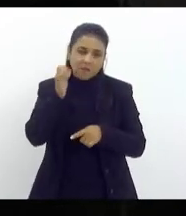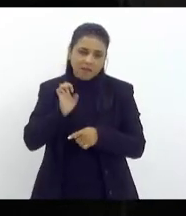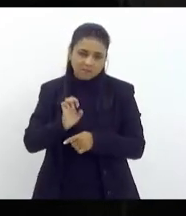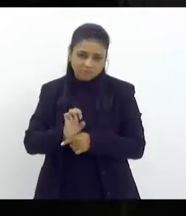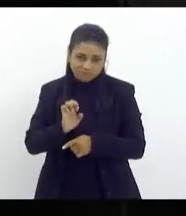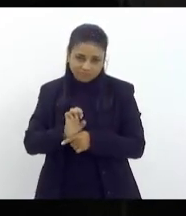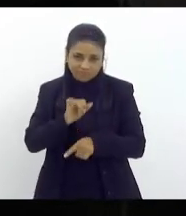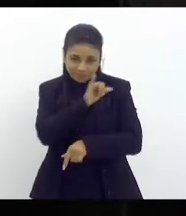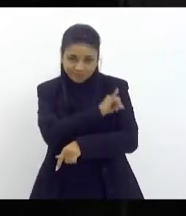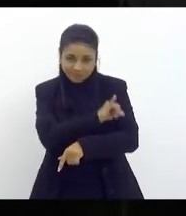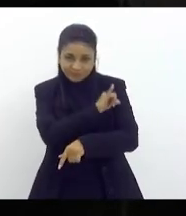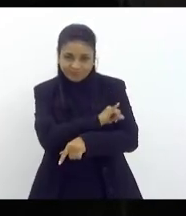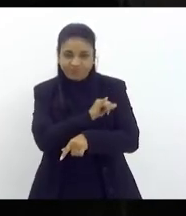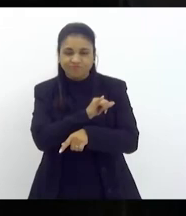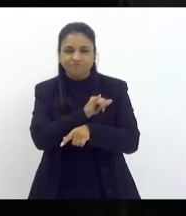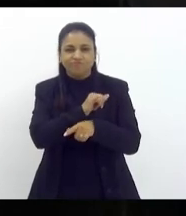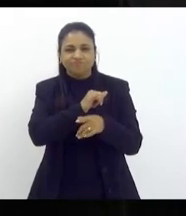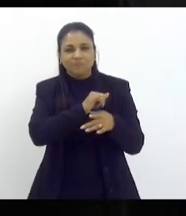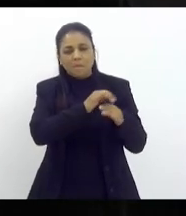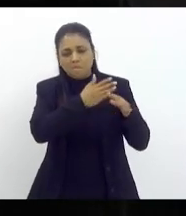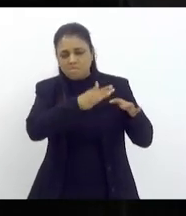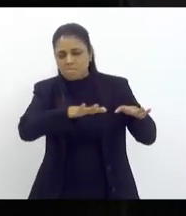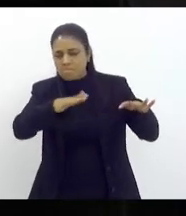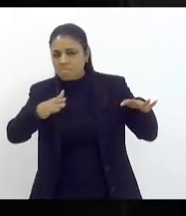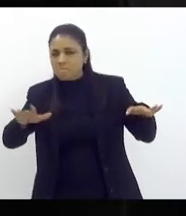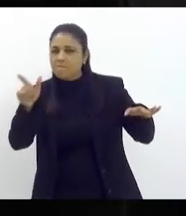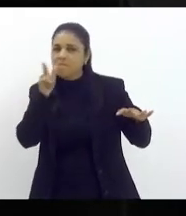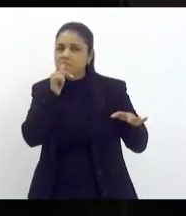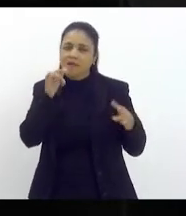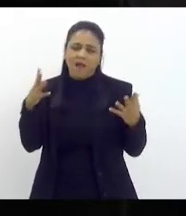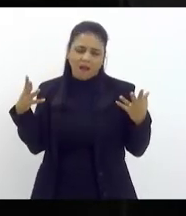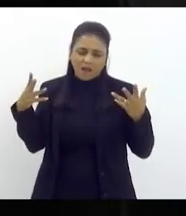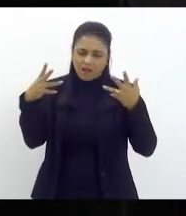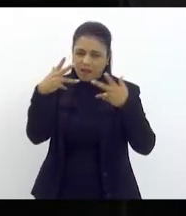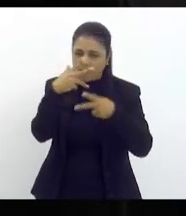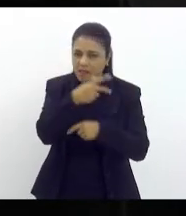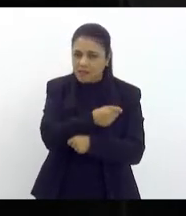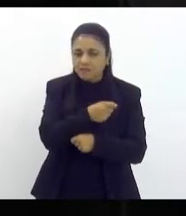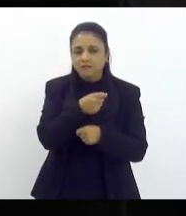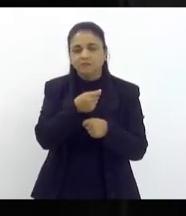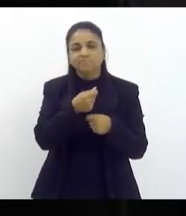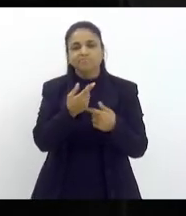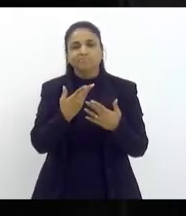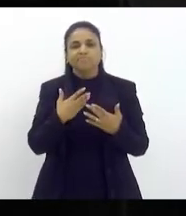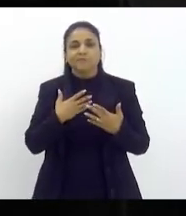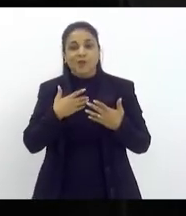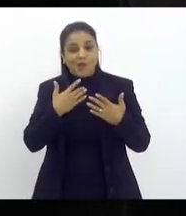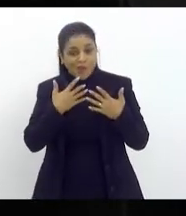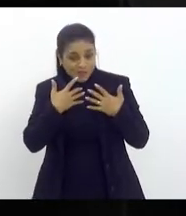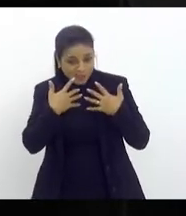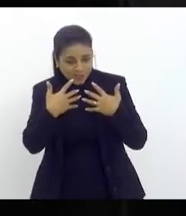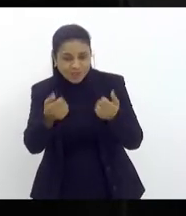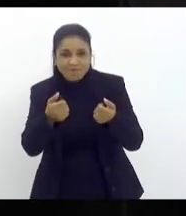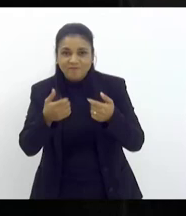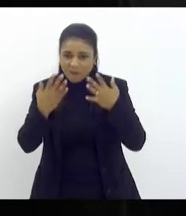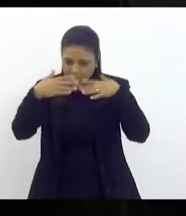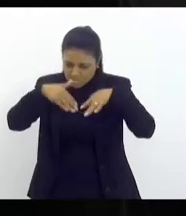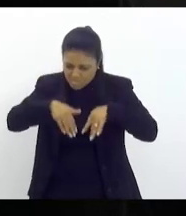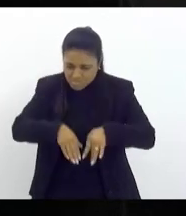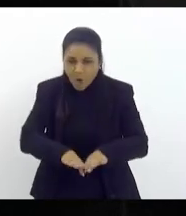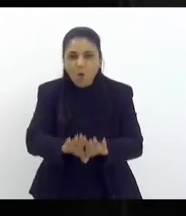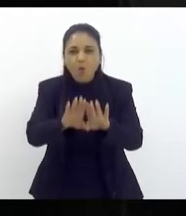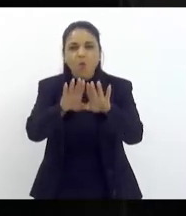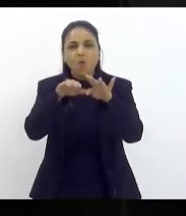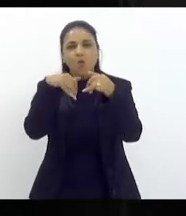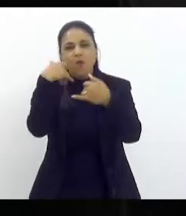Costa deslumbrante com praias lindas e o mar que convida o mergulho e a diversão e no entanto é essencial